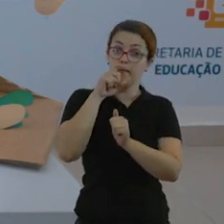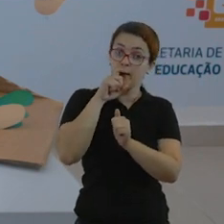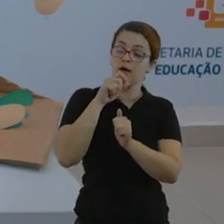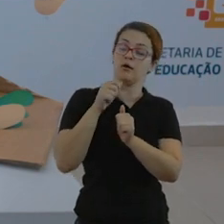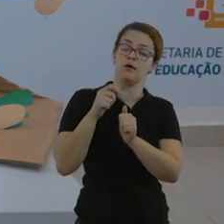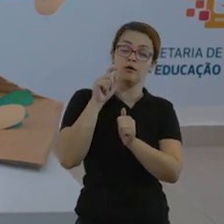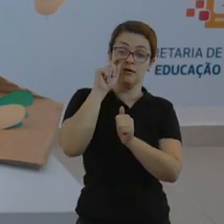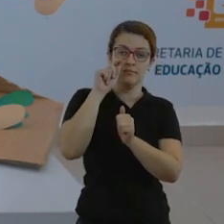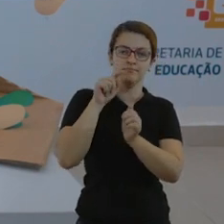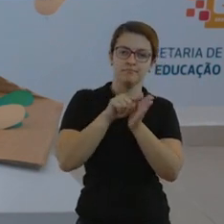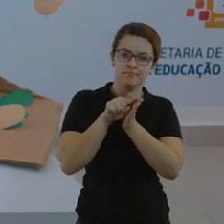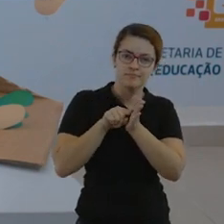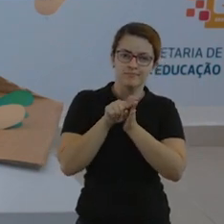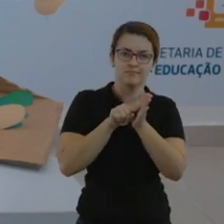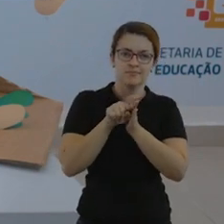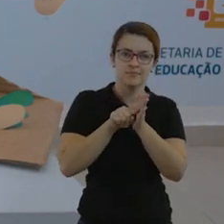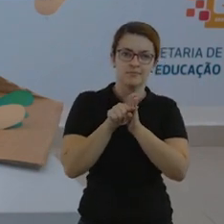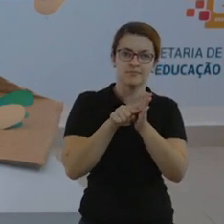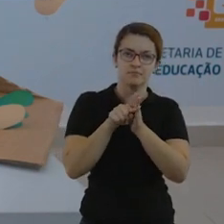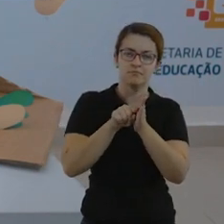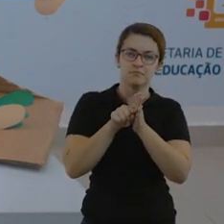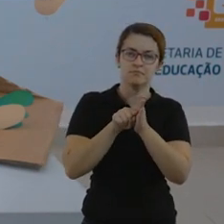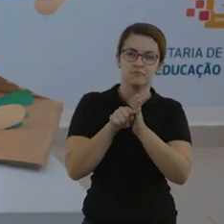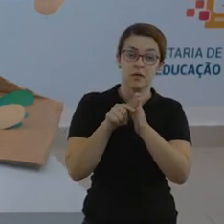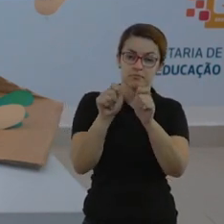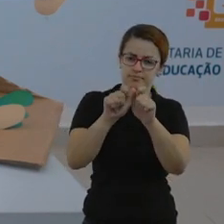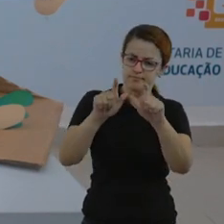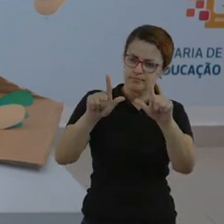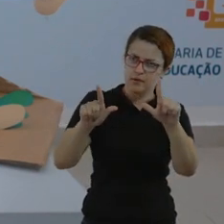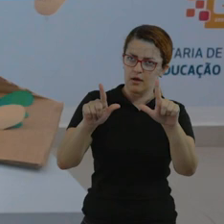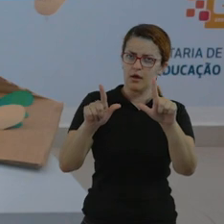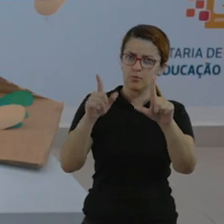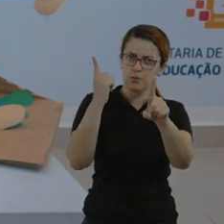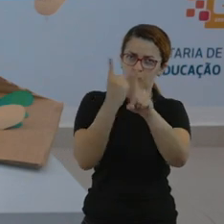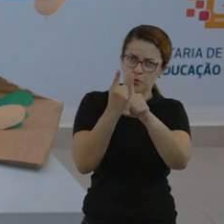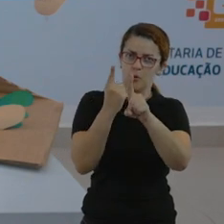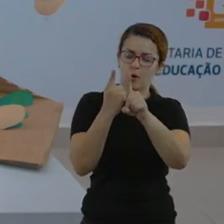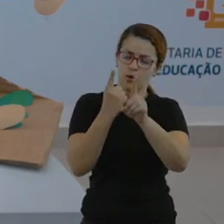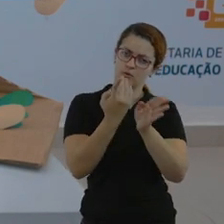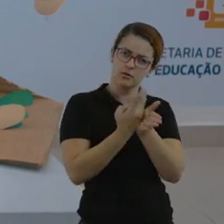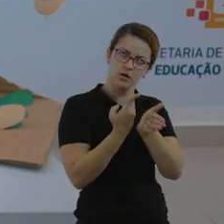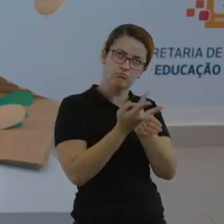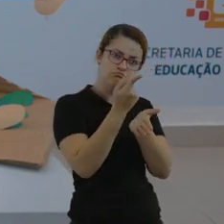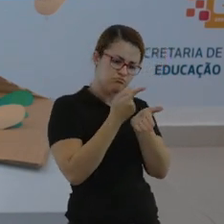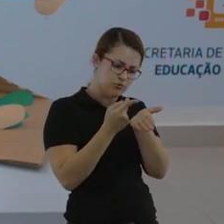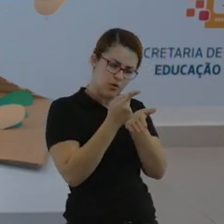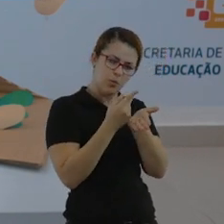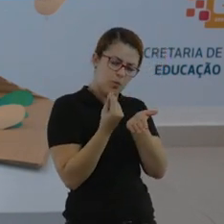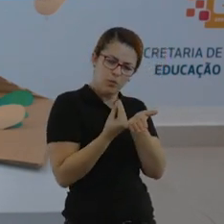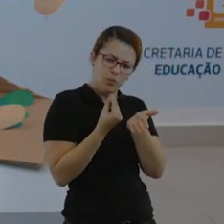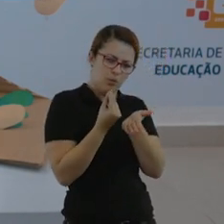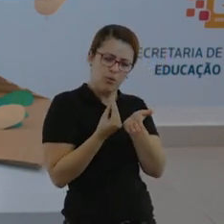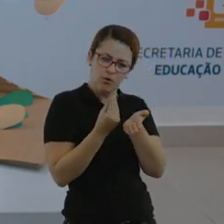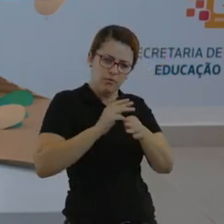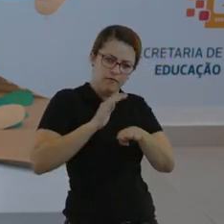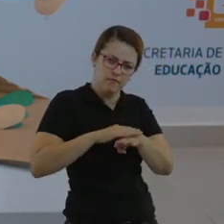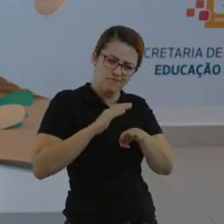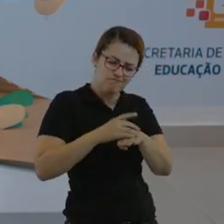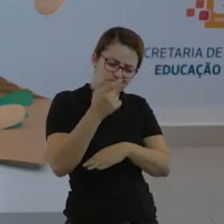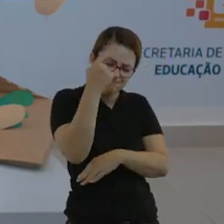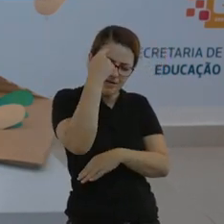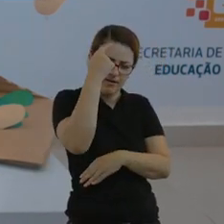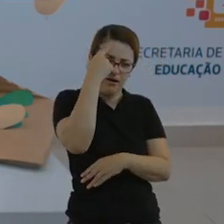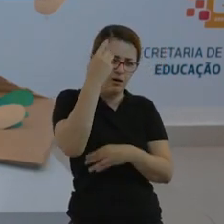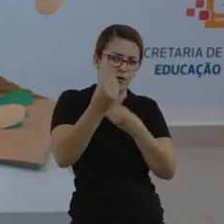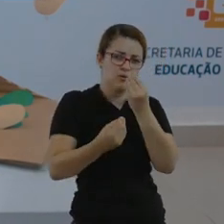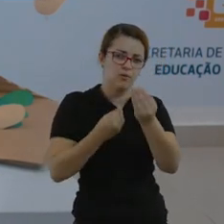e desenhar esses instrumentos, mostrando todo o seu processo, como ele foi feito. Pensar